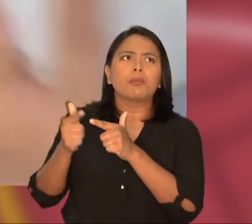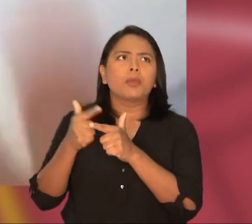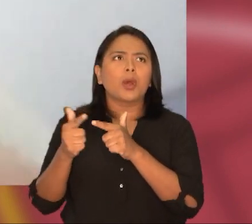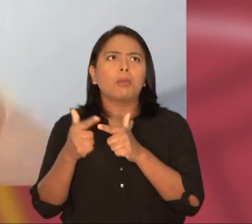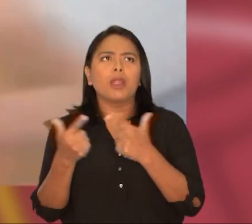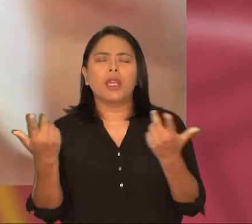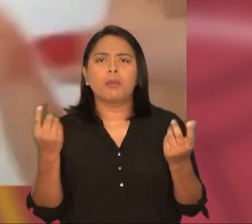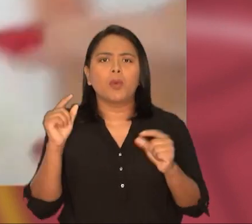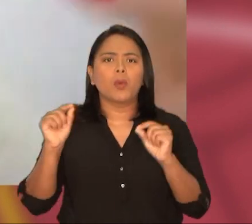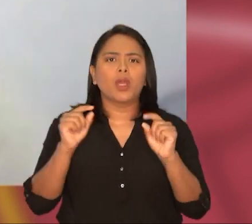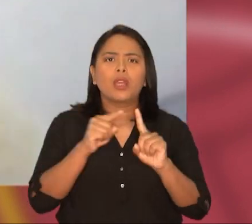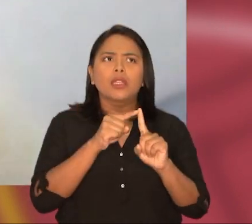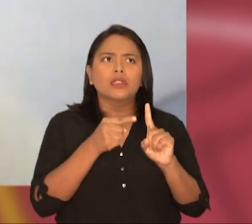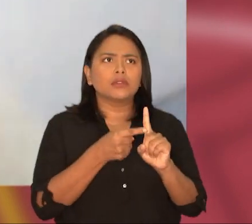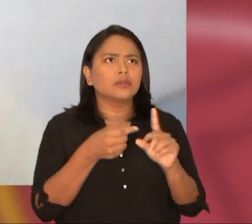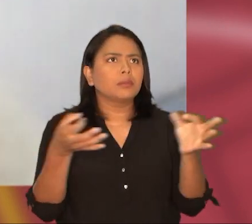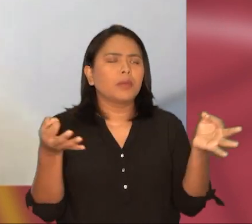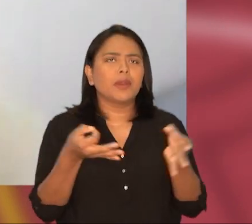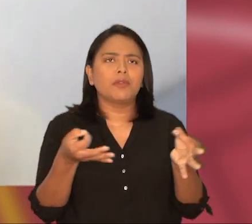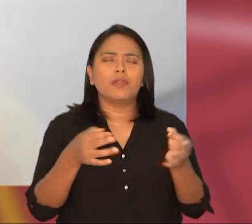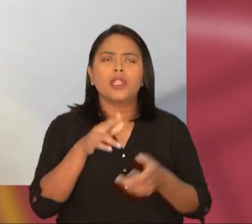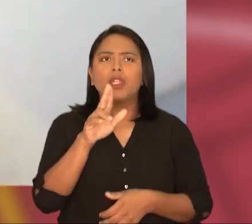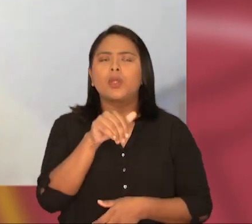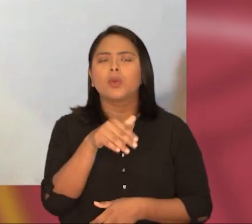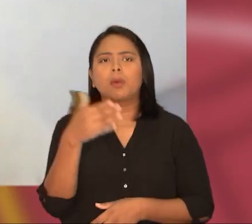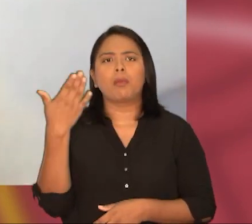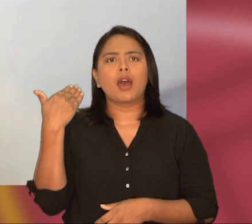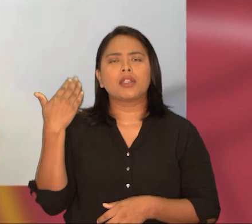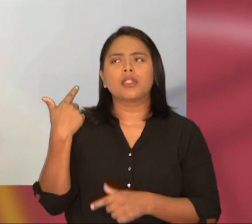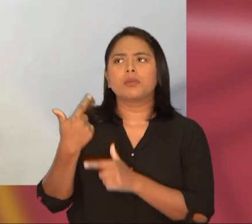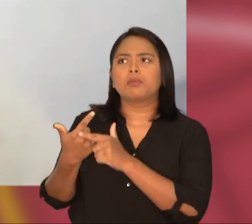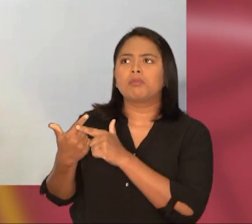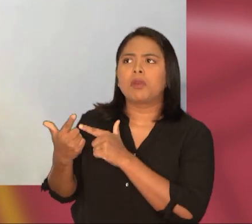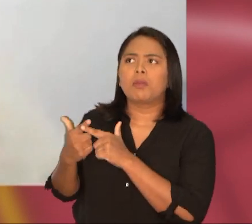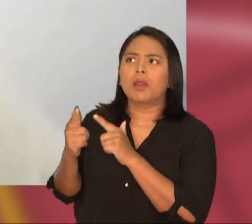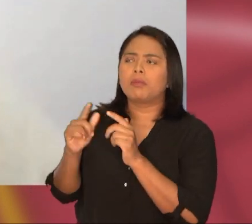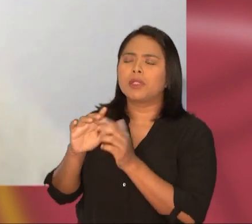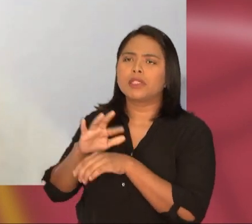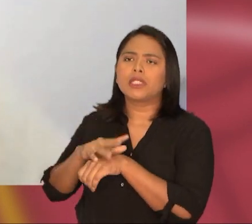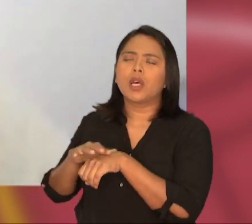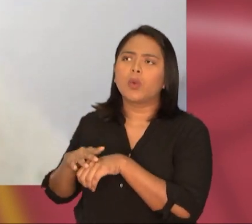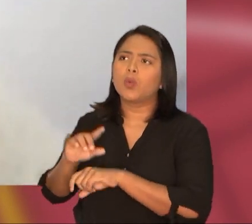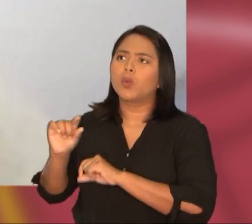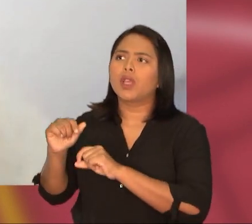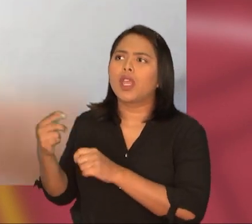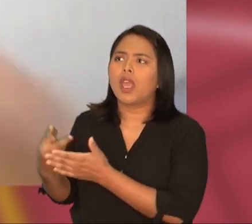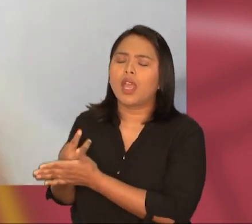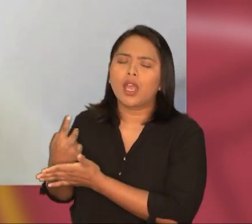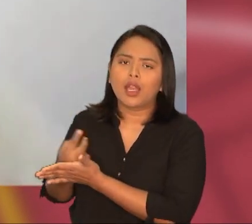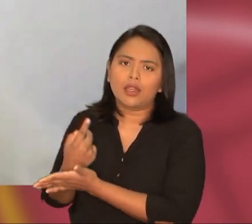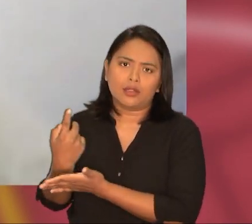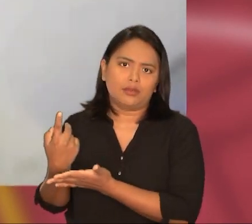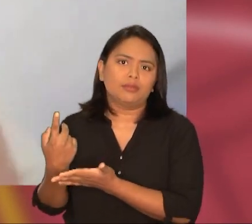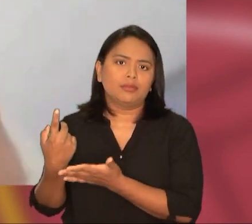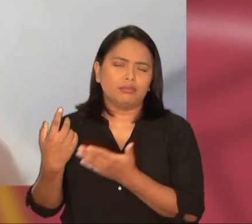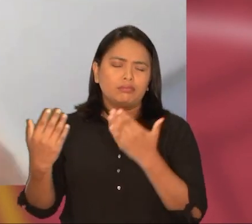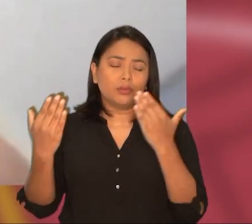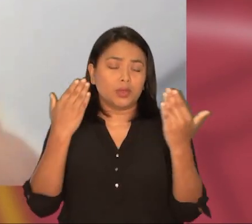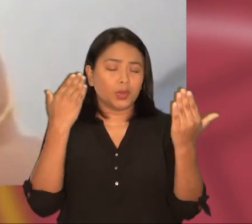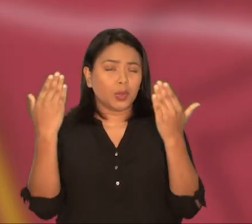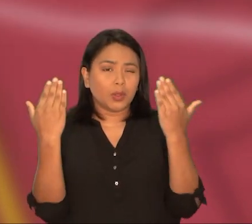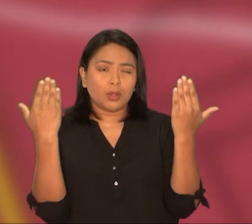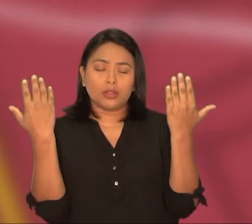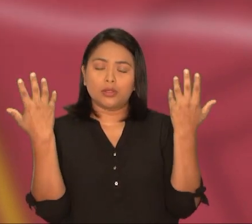gravidez perfeita, sadia, nunca tive problema de saúde, e onde foi o erro, né? Então você fica com o seu psicológico muito